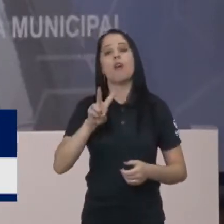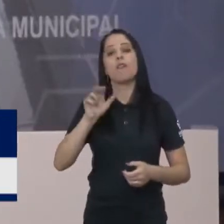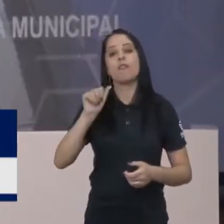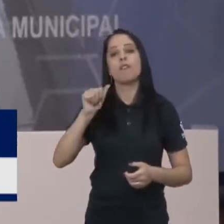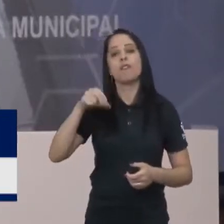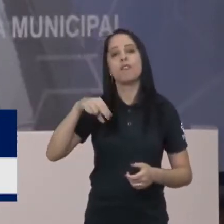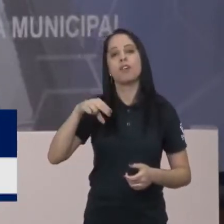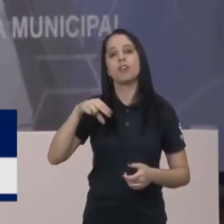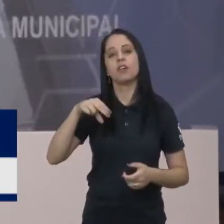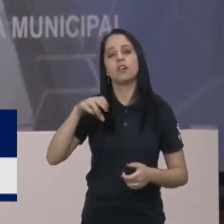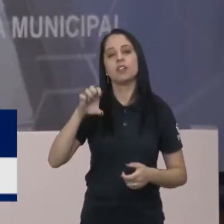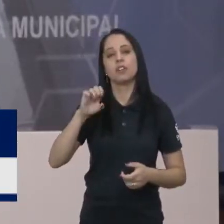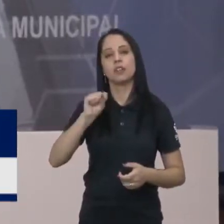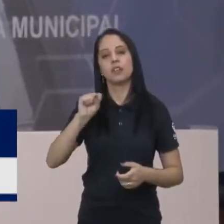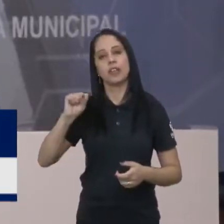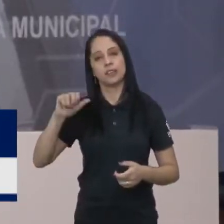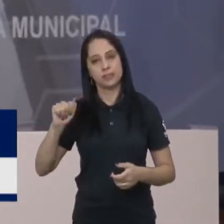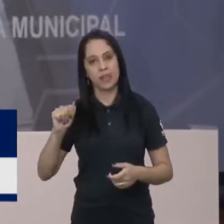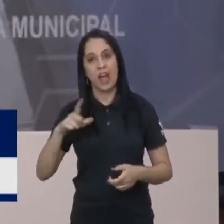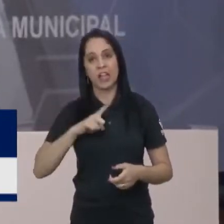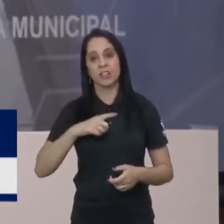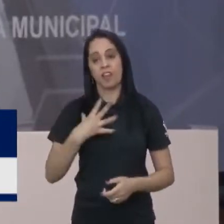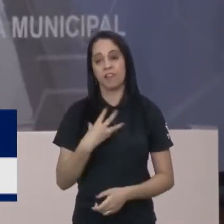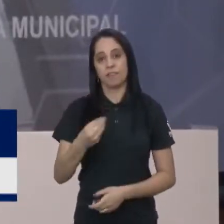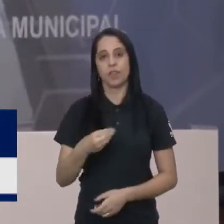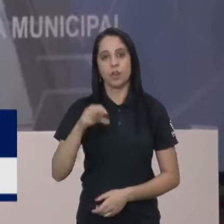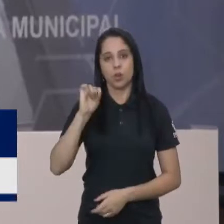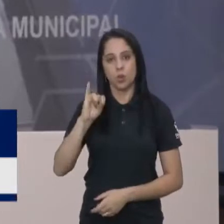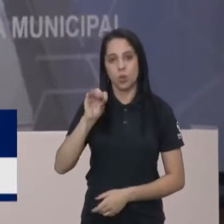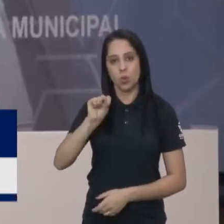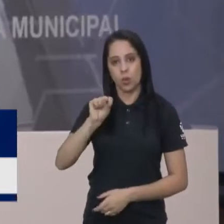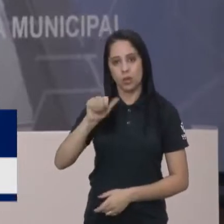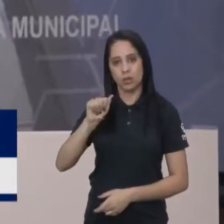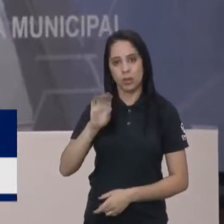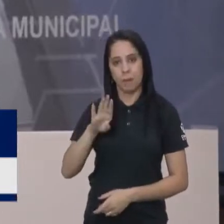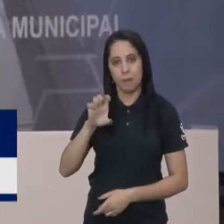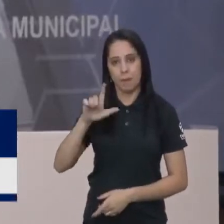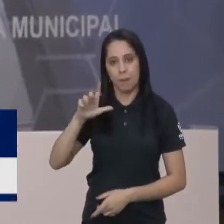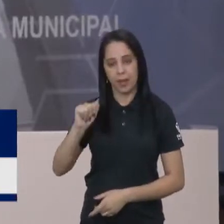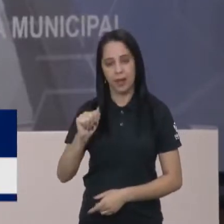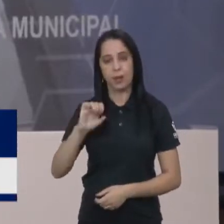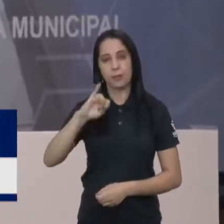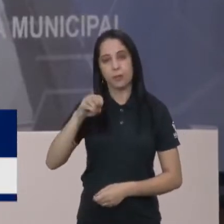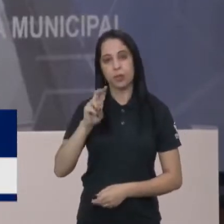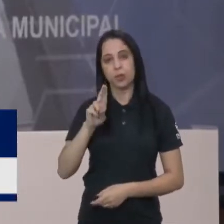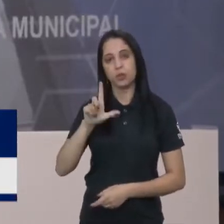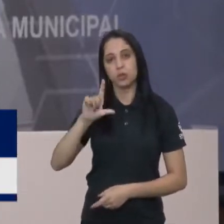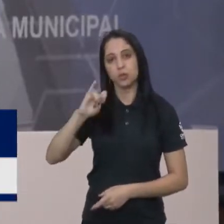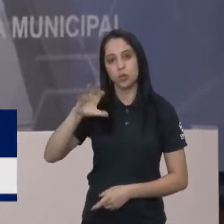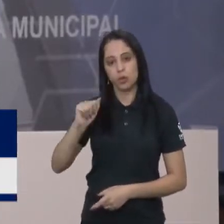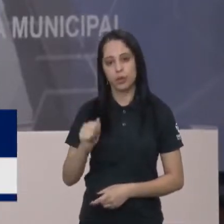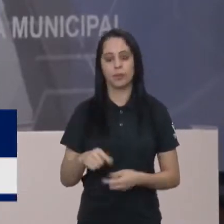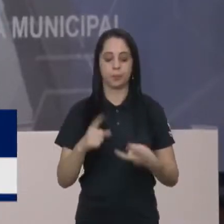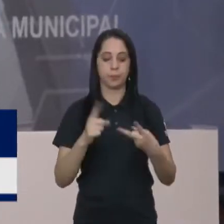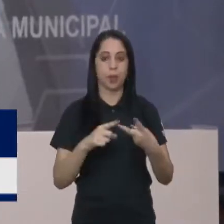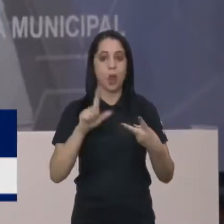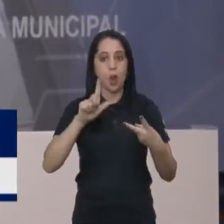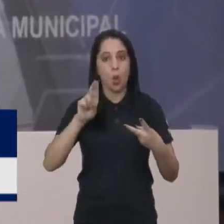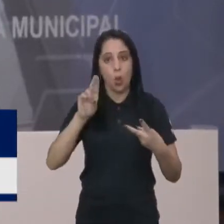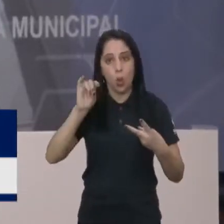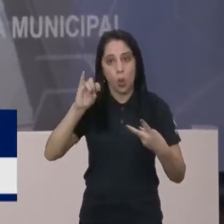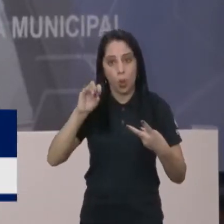deu suas primeiras netas, Isabela e Júlia. Luiz Felipe, hoje diretor